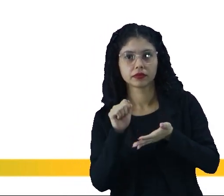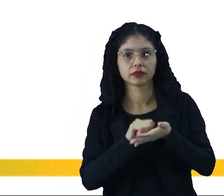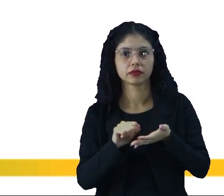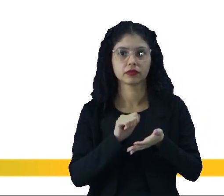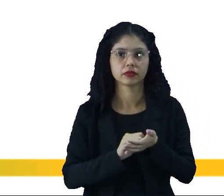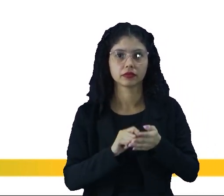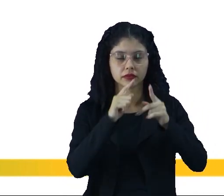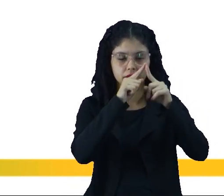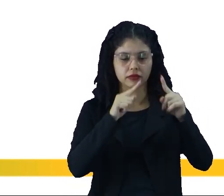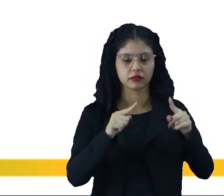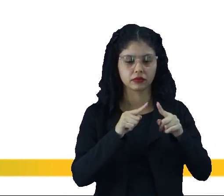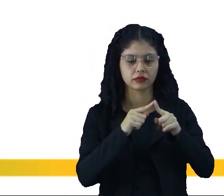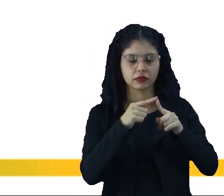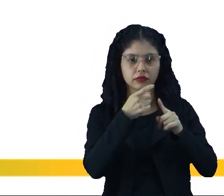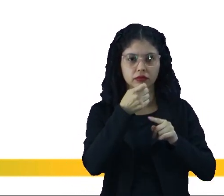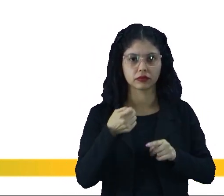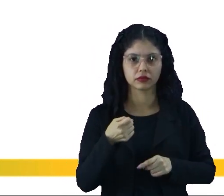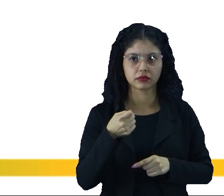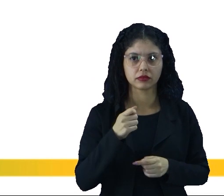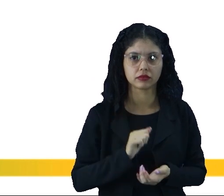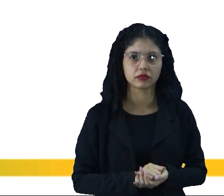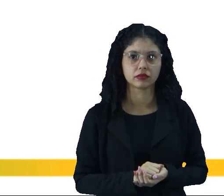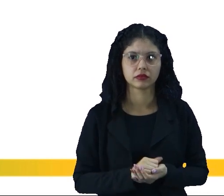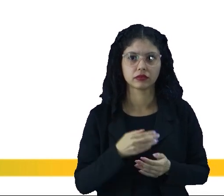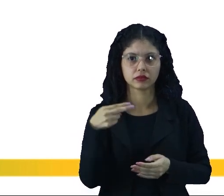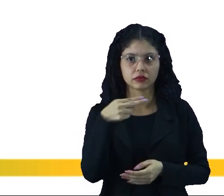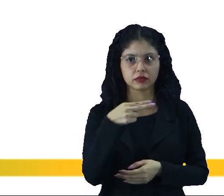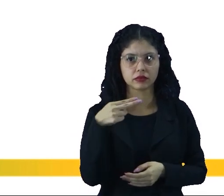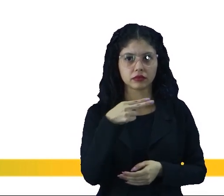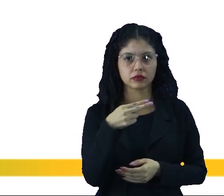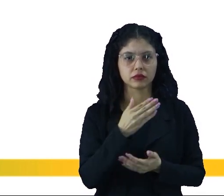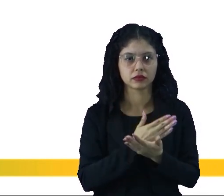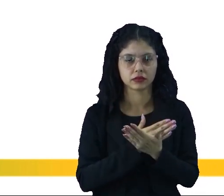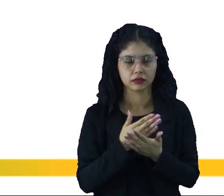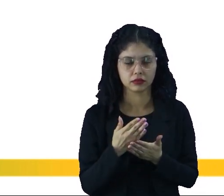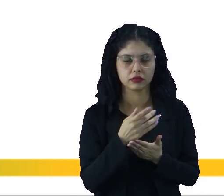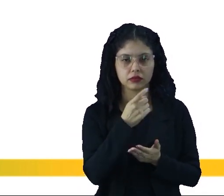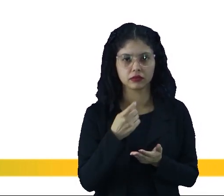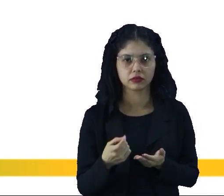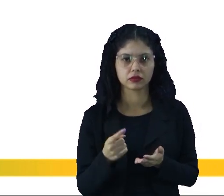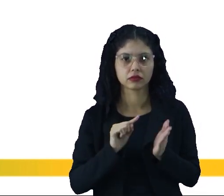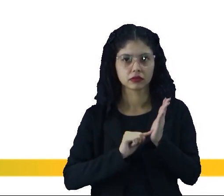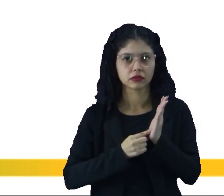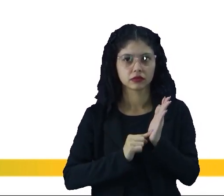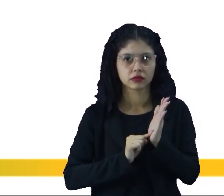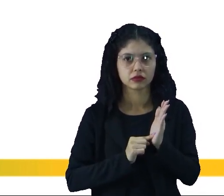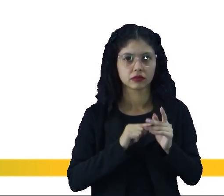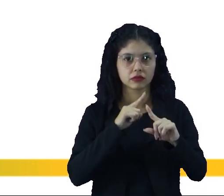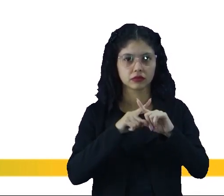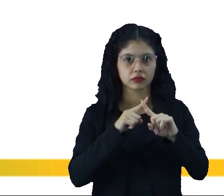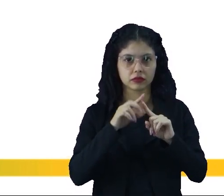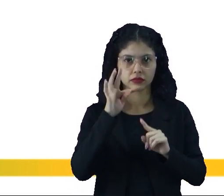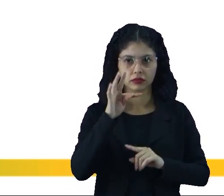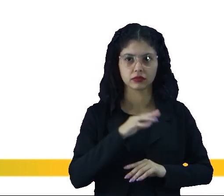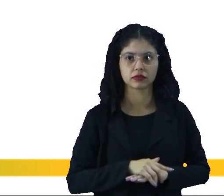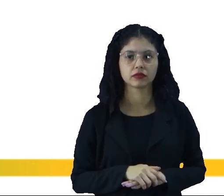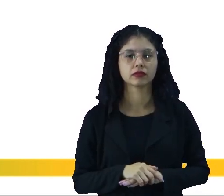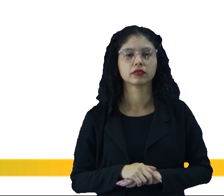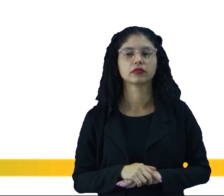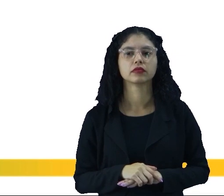Que ΔSx é igual à velocidade inicial de x, no ponto x, vezes